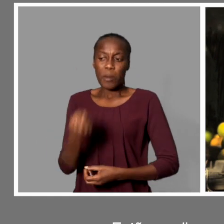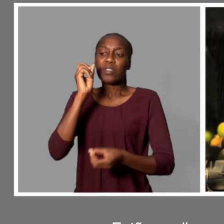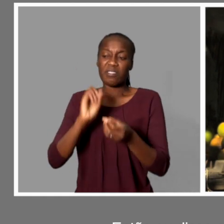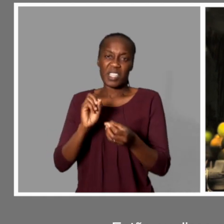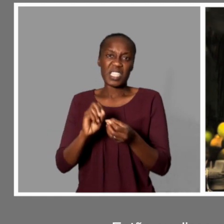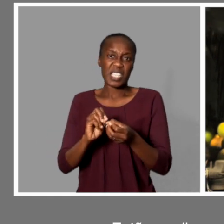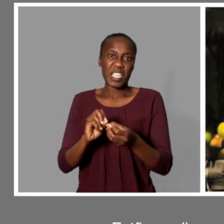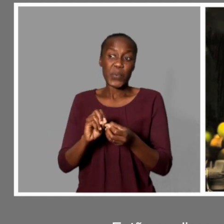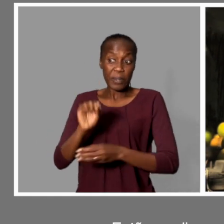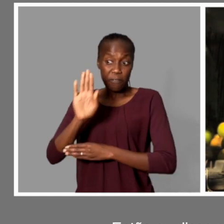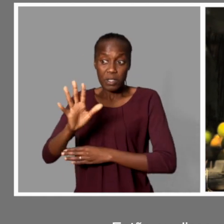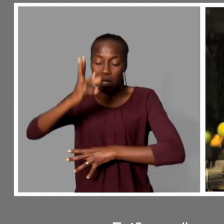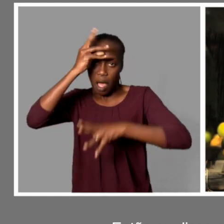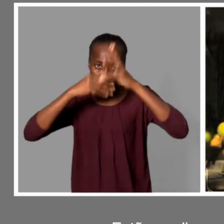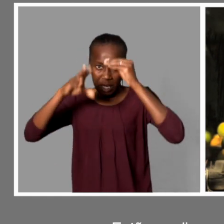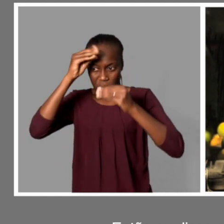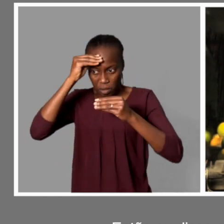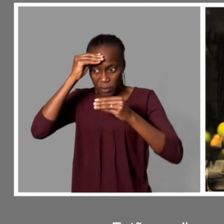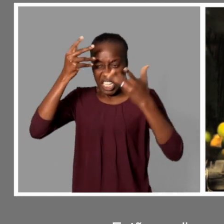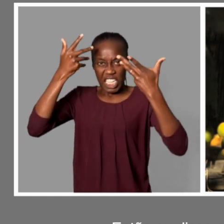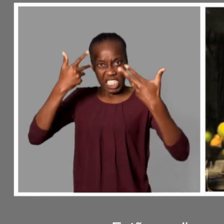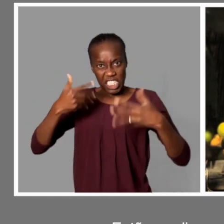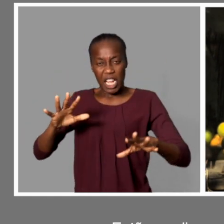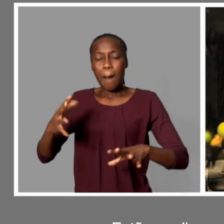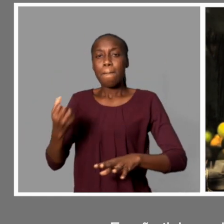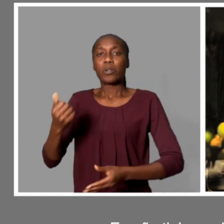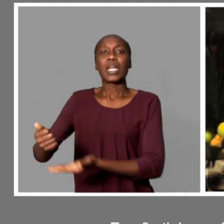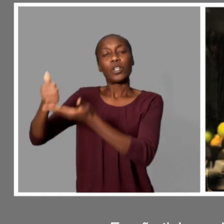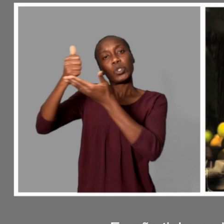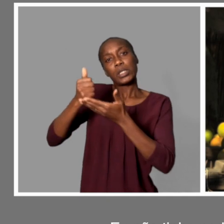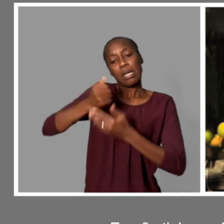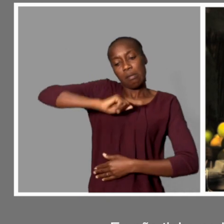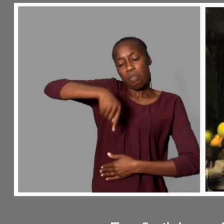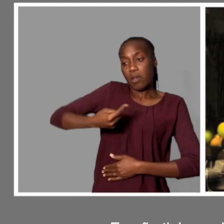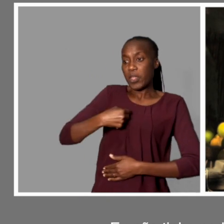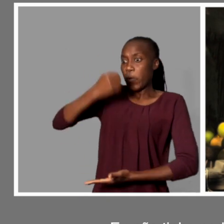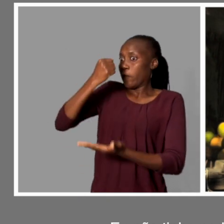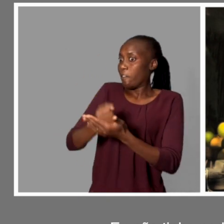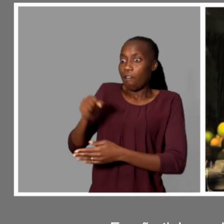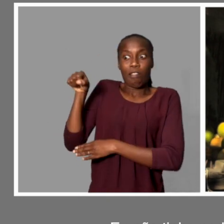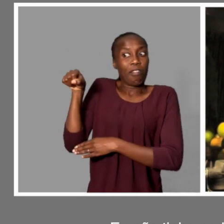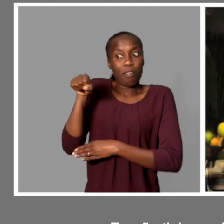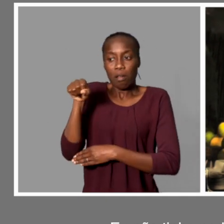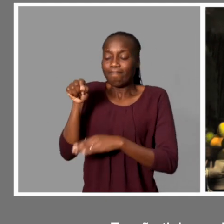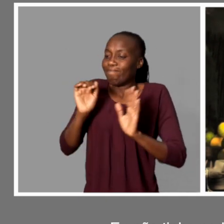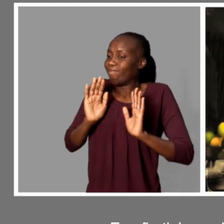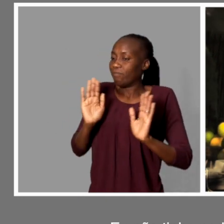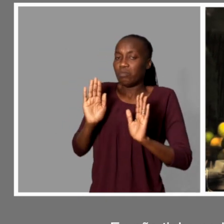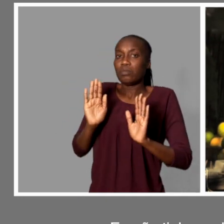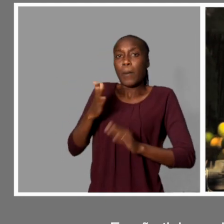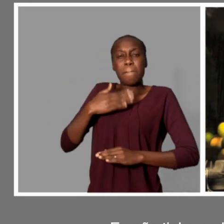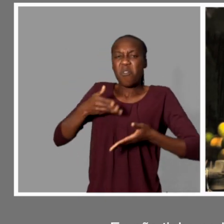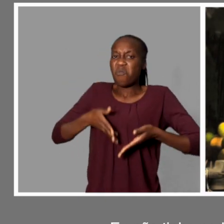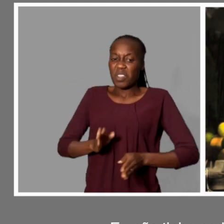aprendeu e jurou nos salvar, nós, os seres vivos. Então, eu não tenho nada a dizer que não, porque como é